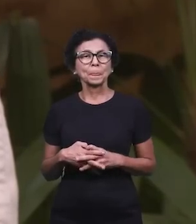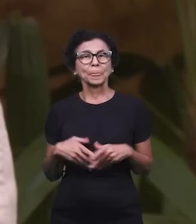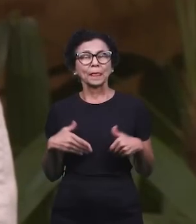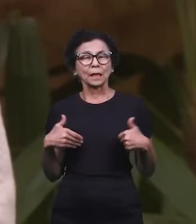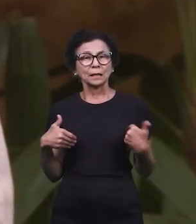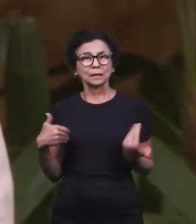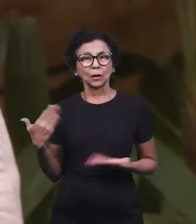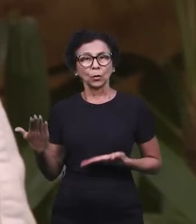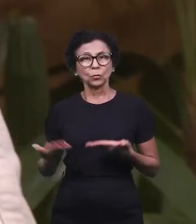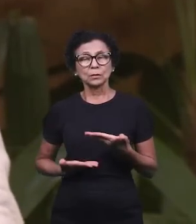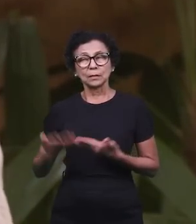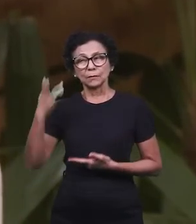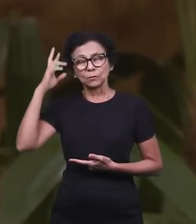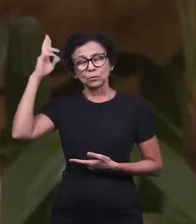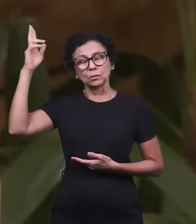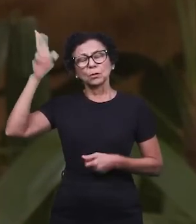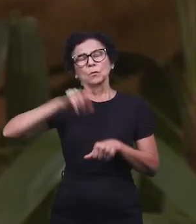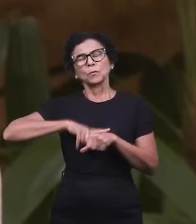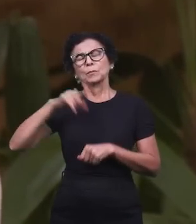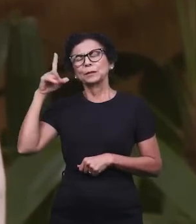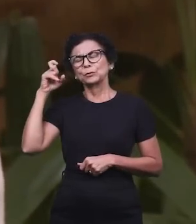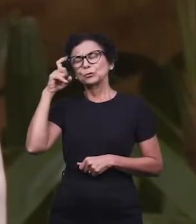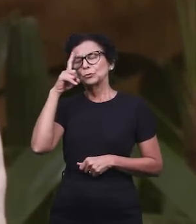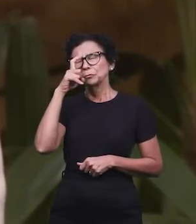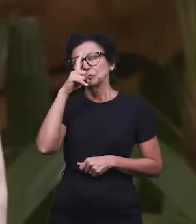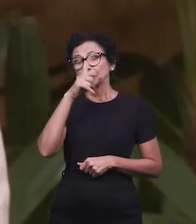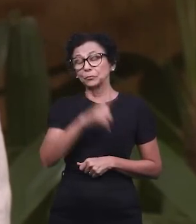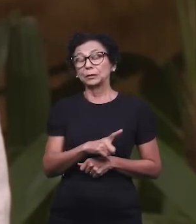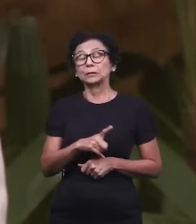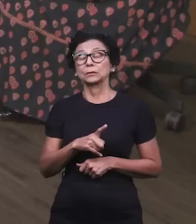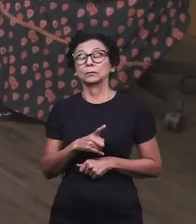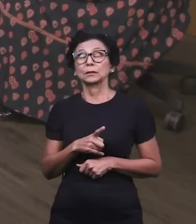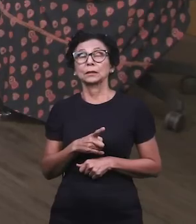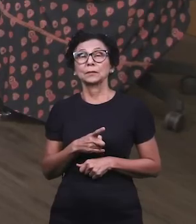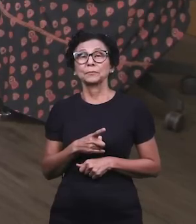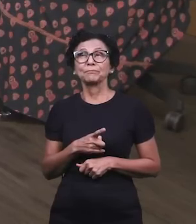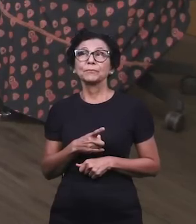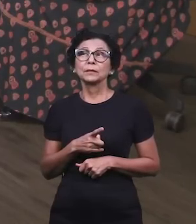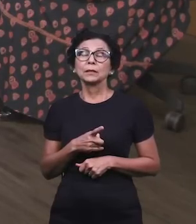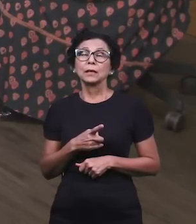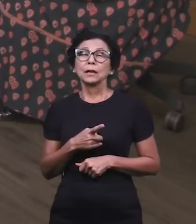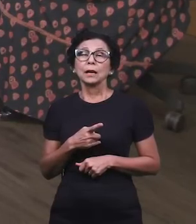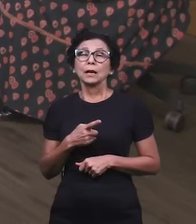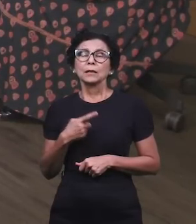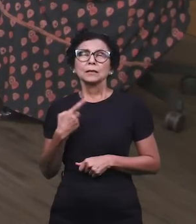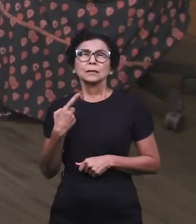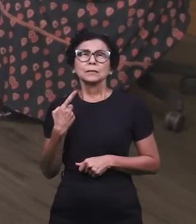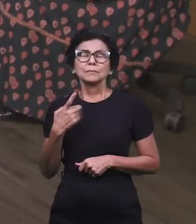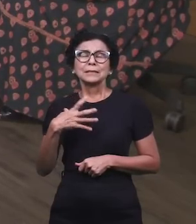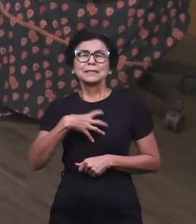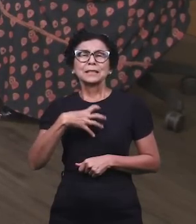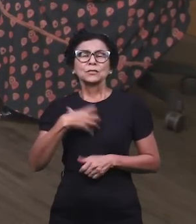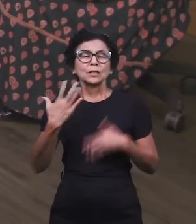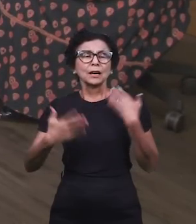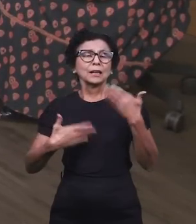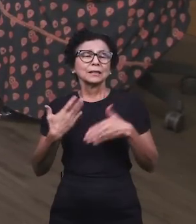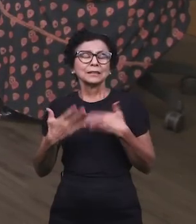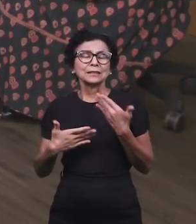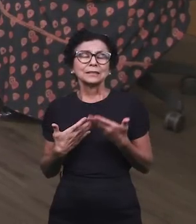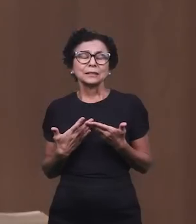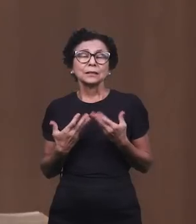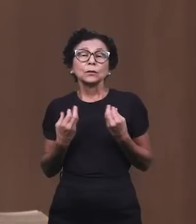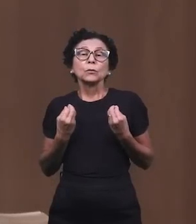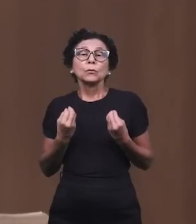do Senhor diante das dificuldades que se levantam nas nossas vidas? E aí, Aníbal? Muito bem. Bom, primeiro